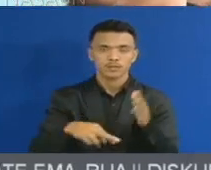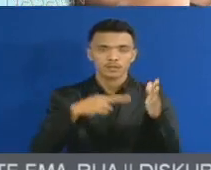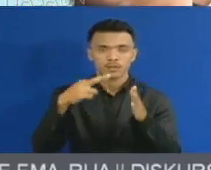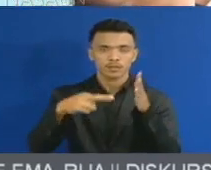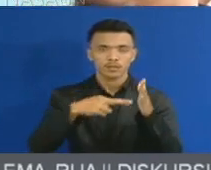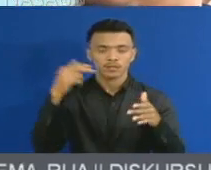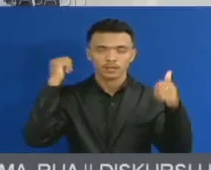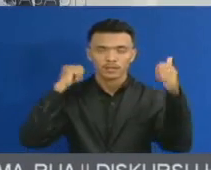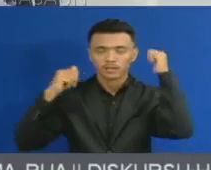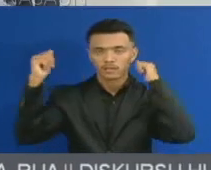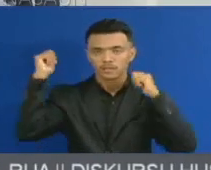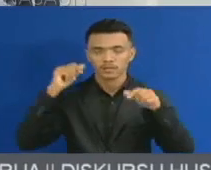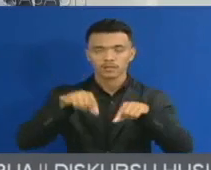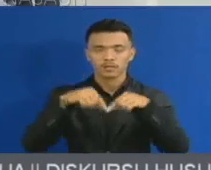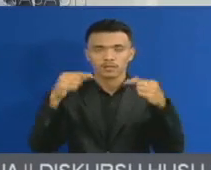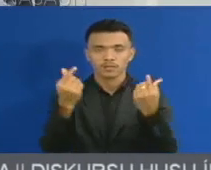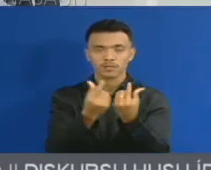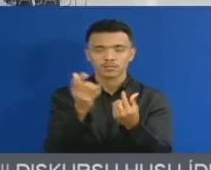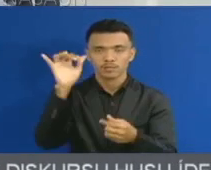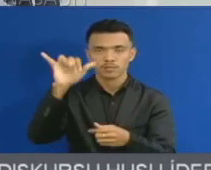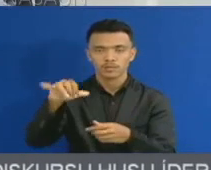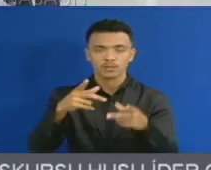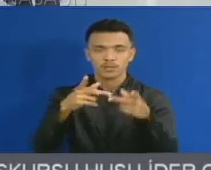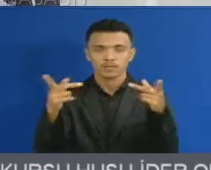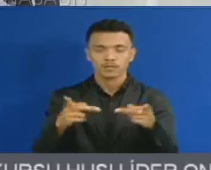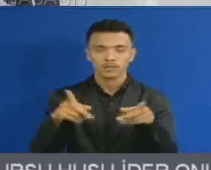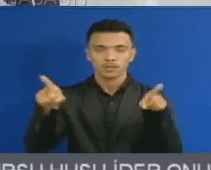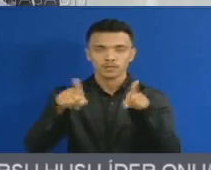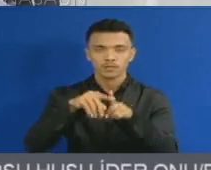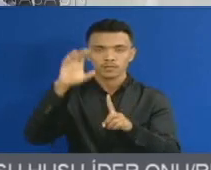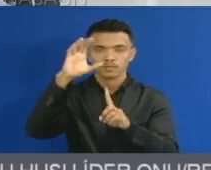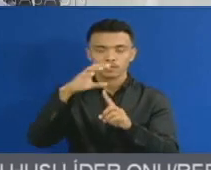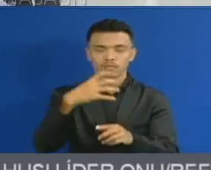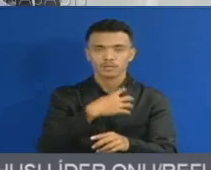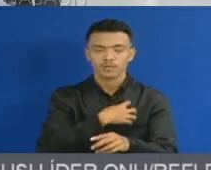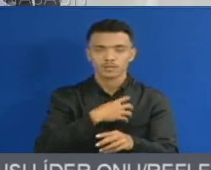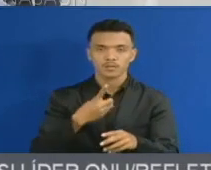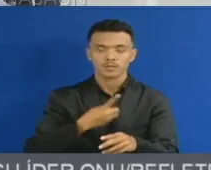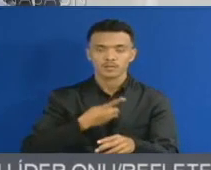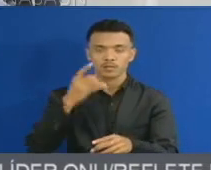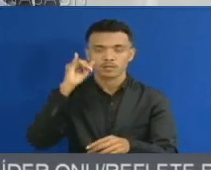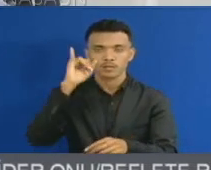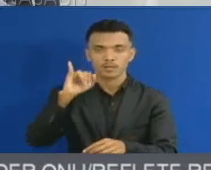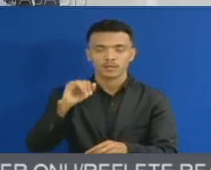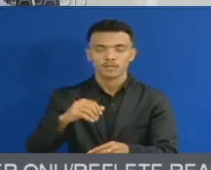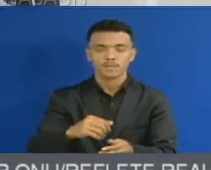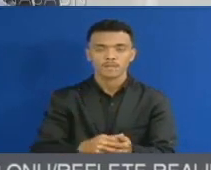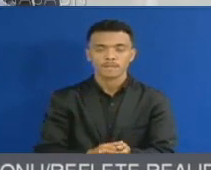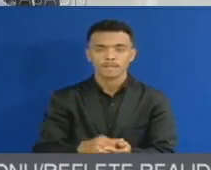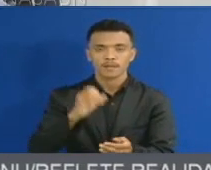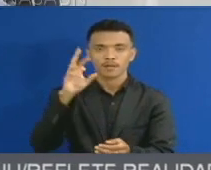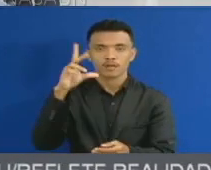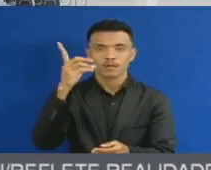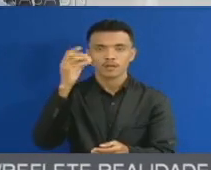atividades Arte Marciais Sira. E Hafatin Hanesan, comandante Penitele Município Dili, superintendente Sefi Polícia